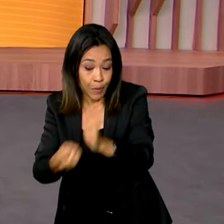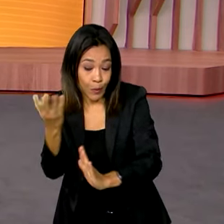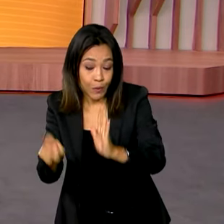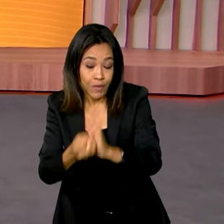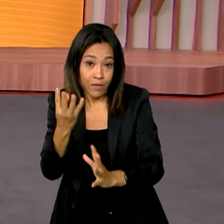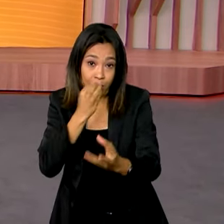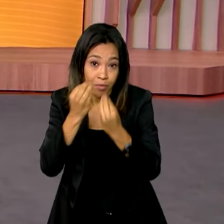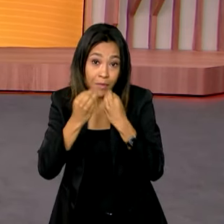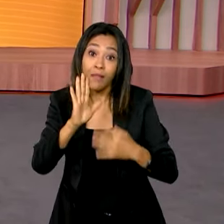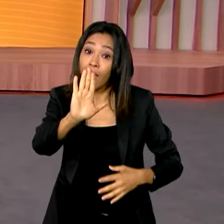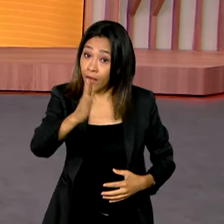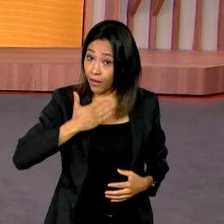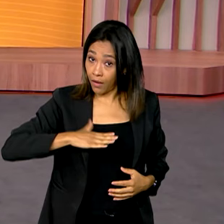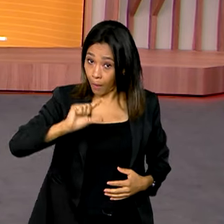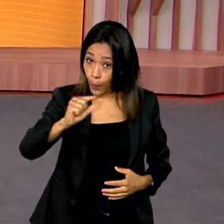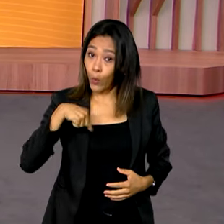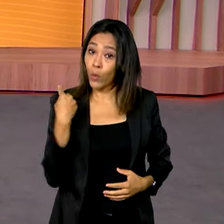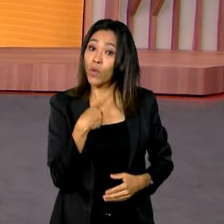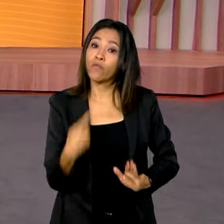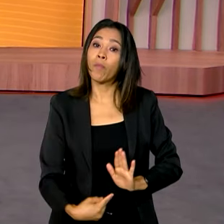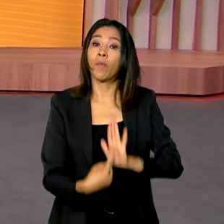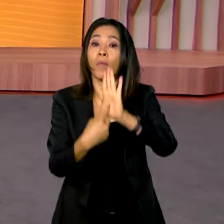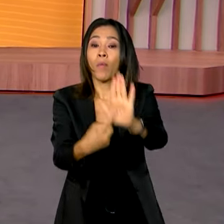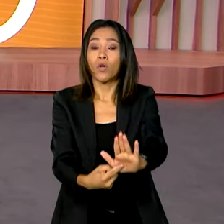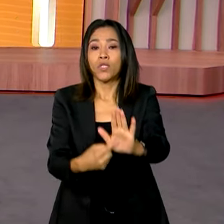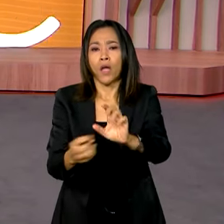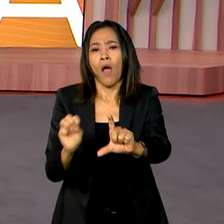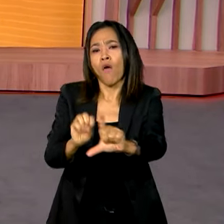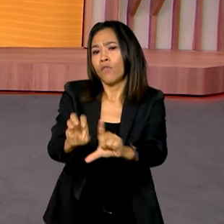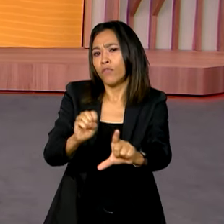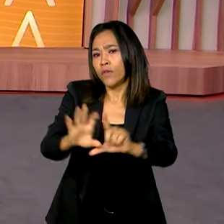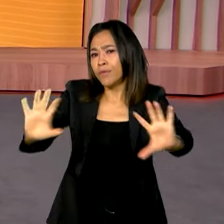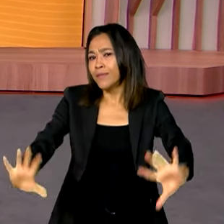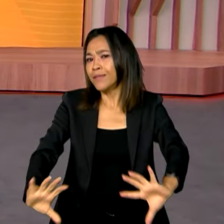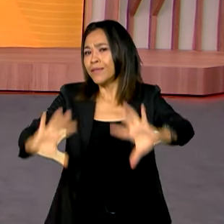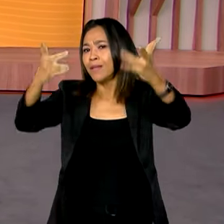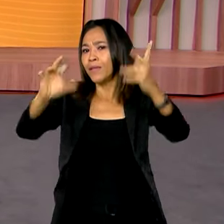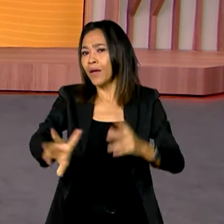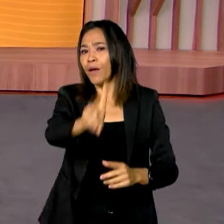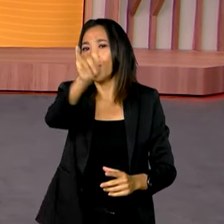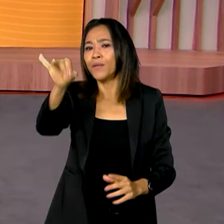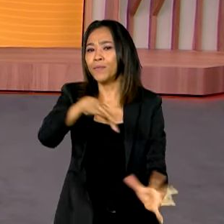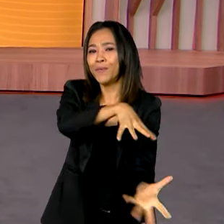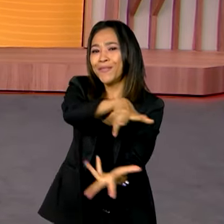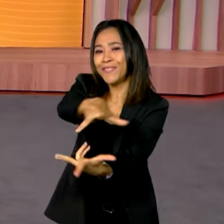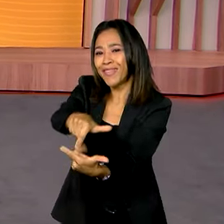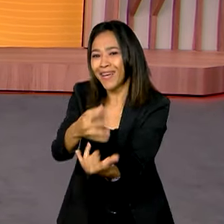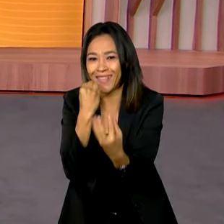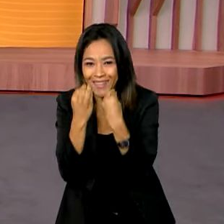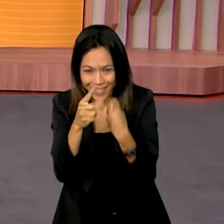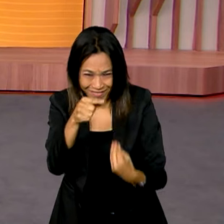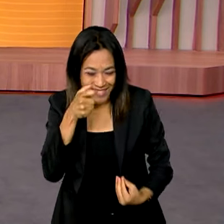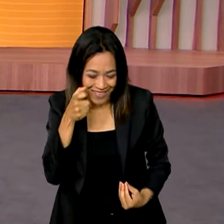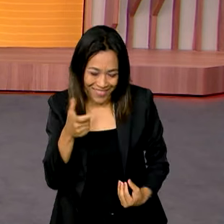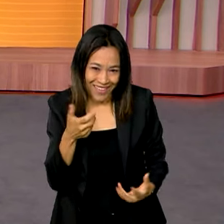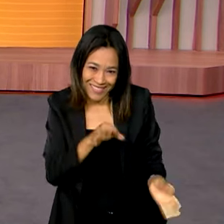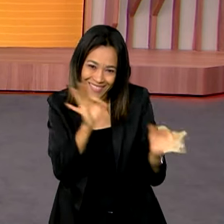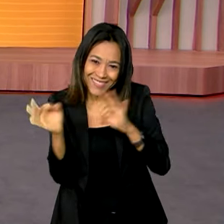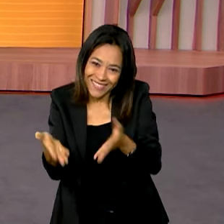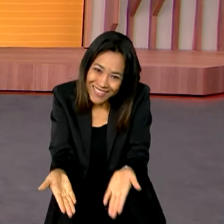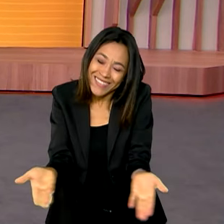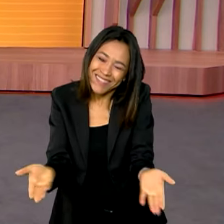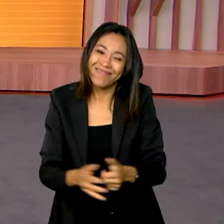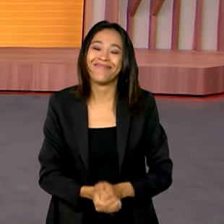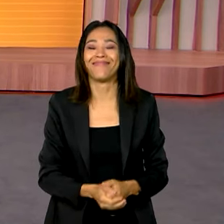e daqui a pouco o Canal Gov transmite ao vivo o evento em celebração ao Dia Mundial da Alimentação e você vai ficar aqui com a gente.